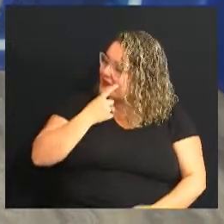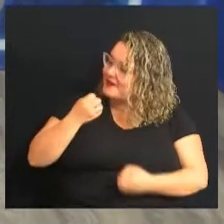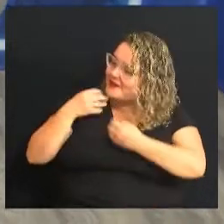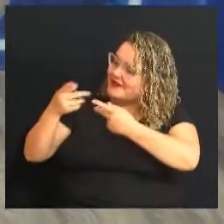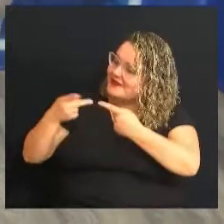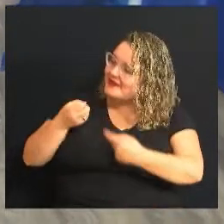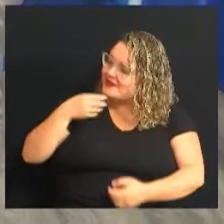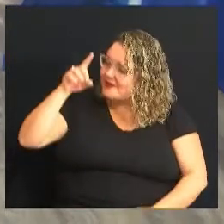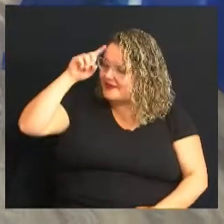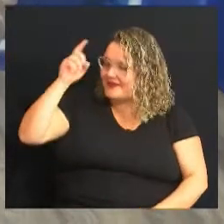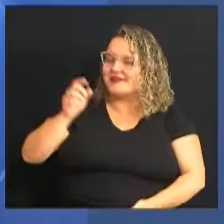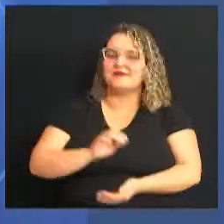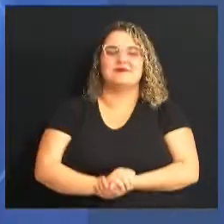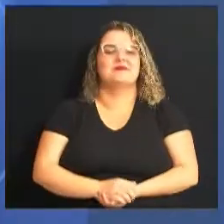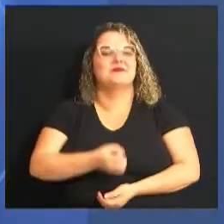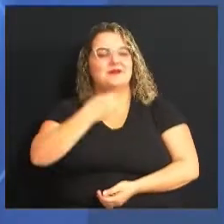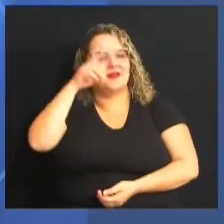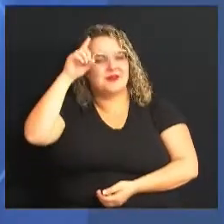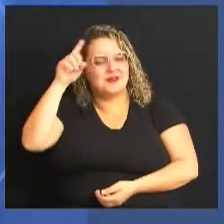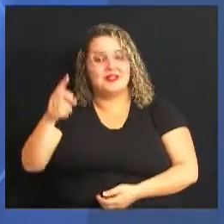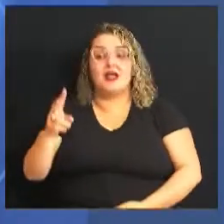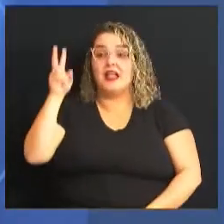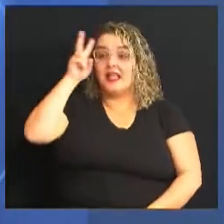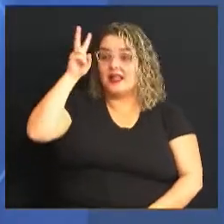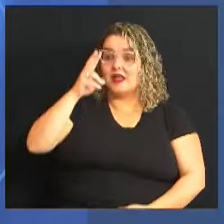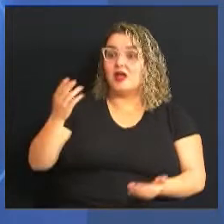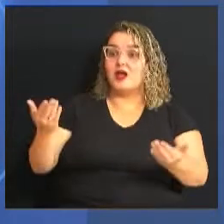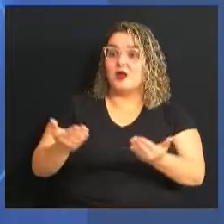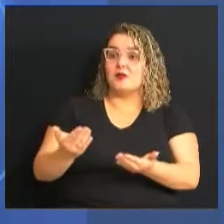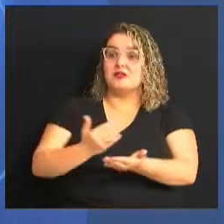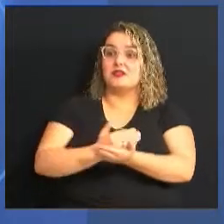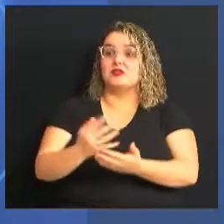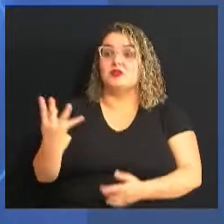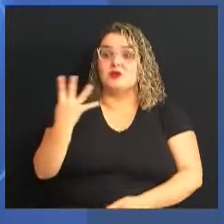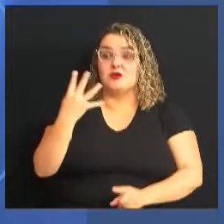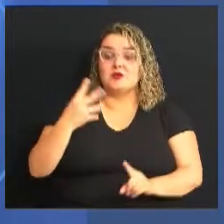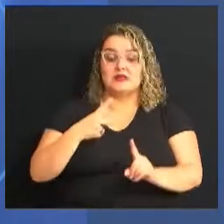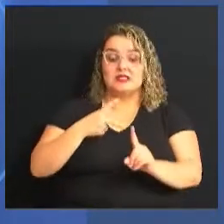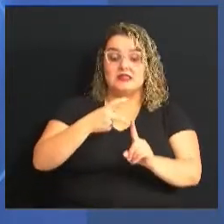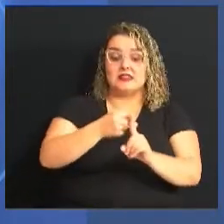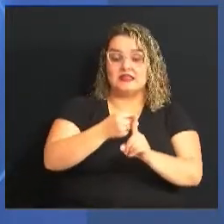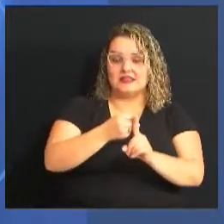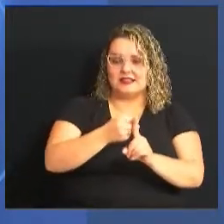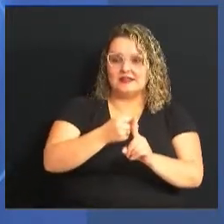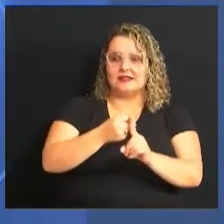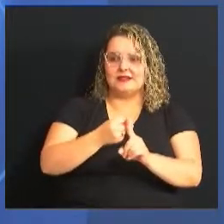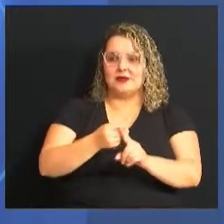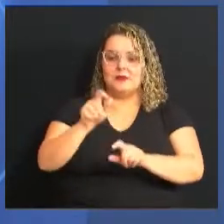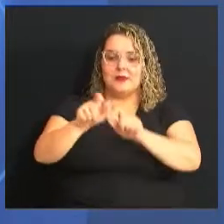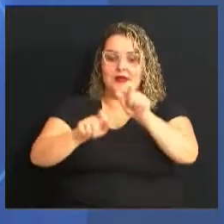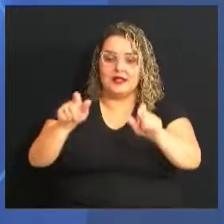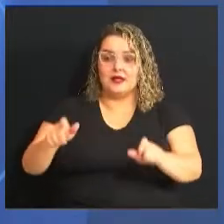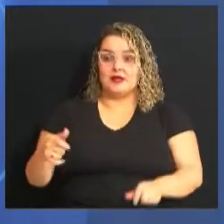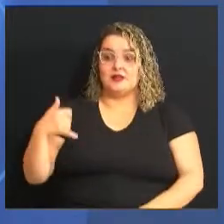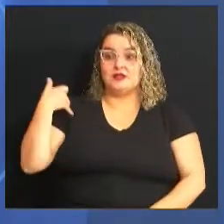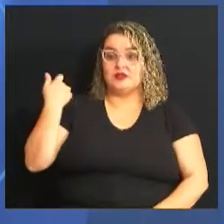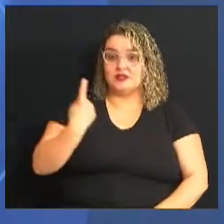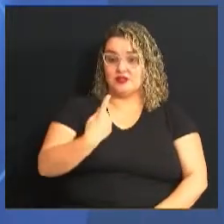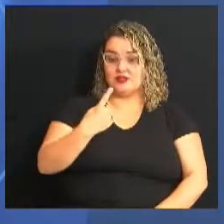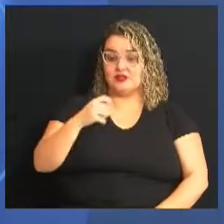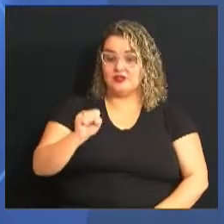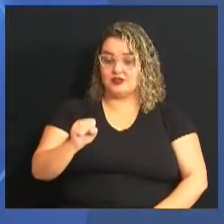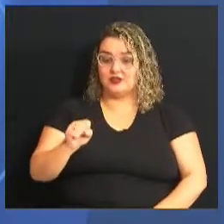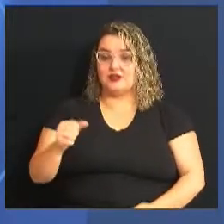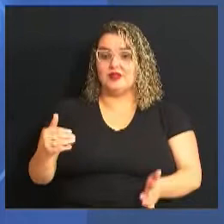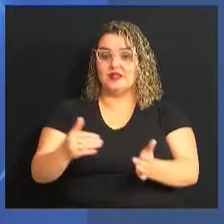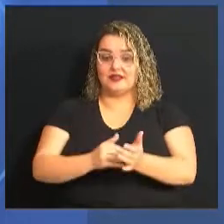dia. Bom dia, a gente lembra que começou agora a 4ª dose da vacina para as pessoas entre 18 e